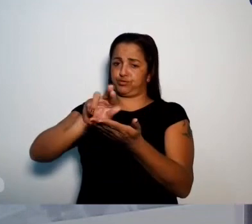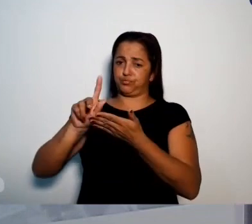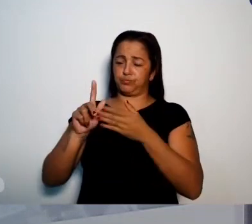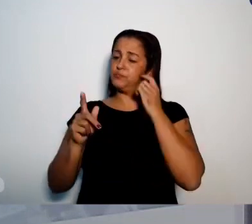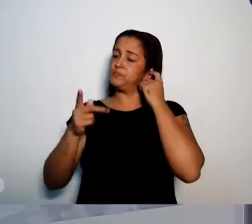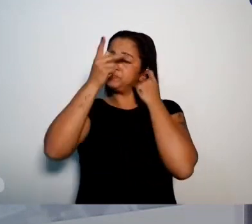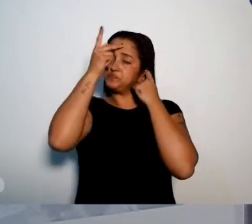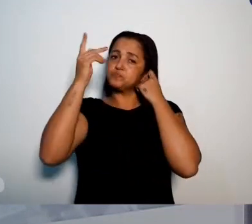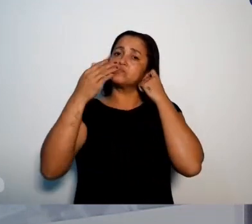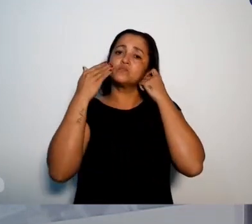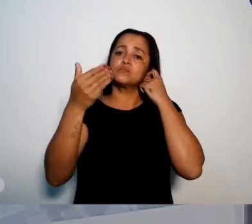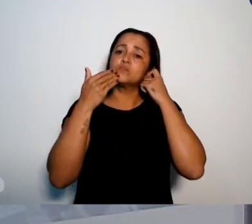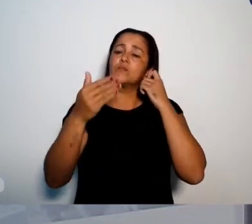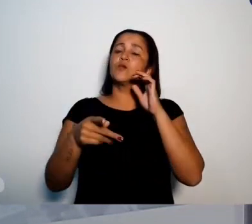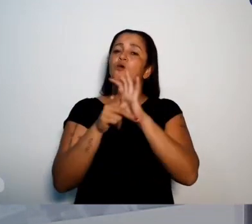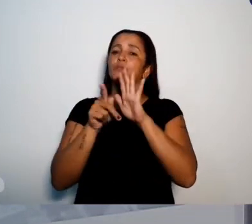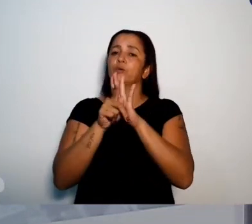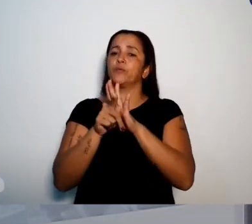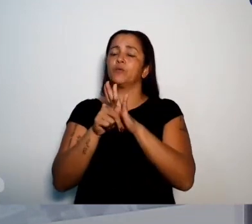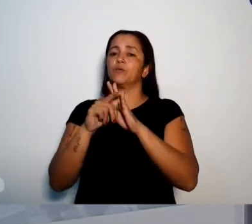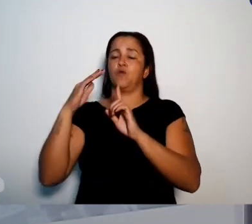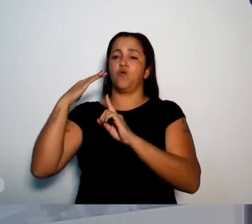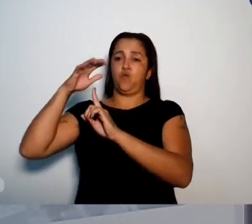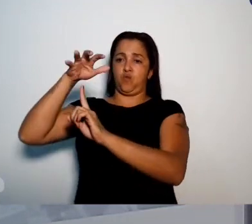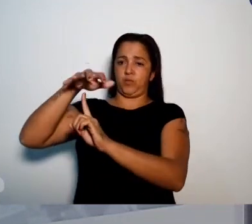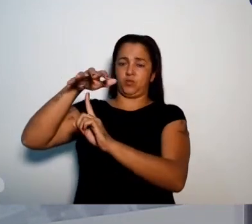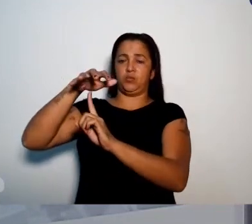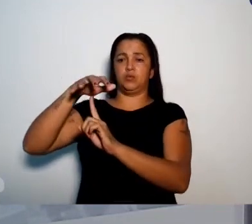essa cobertura, esse abrigo de ponto de